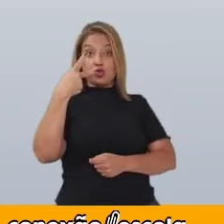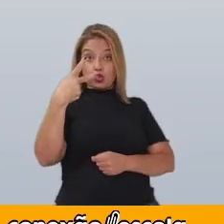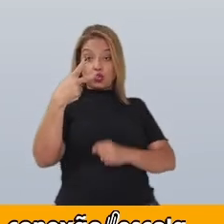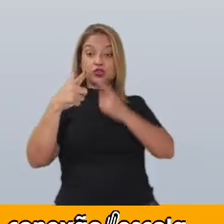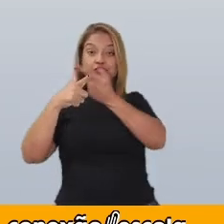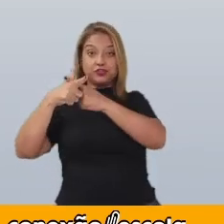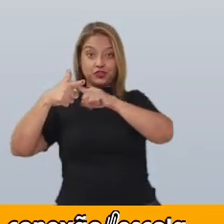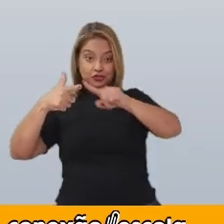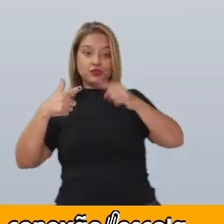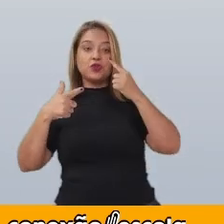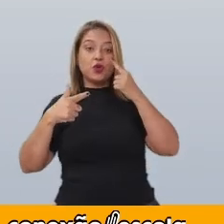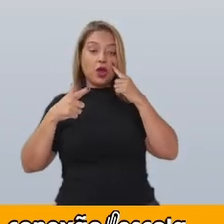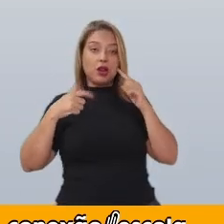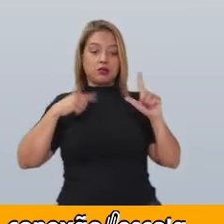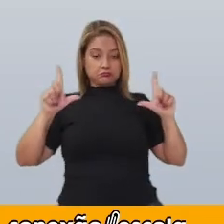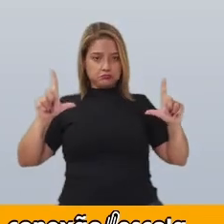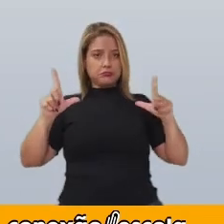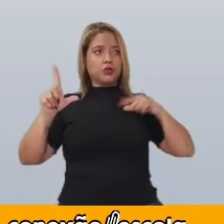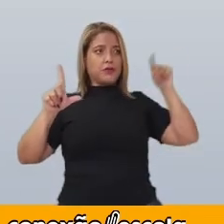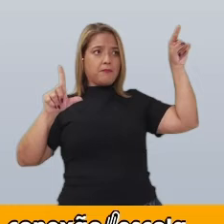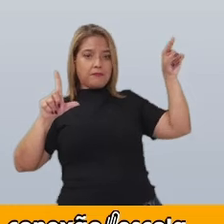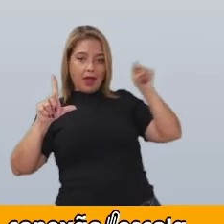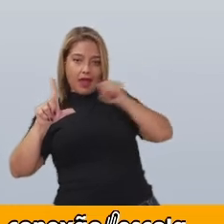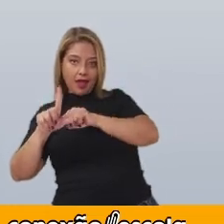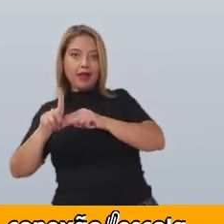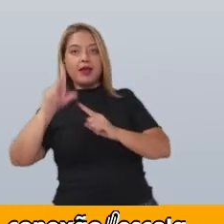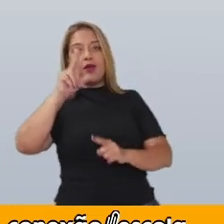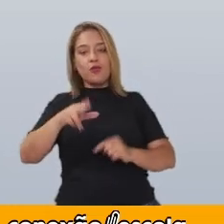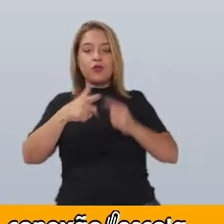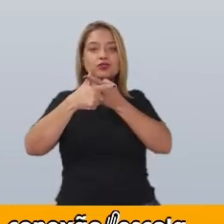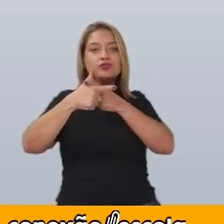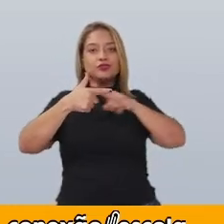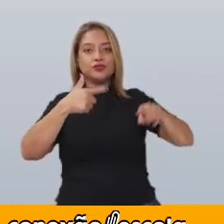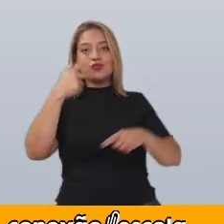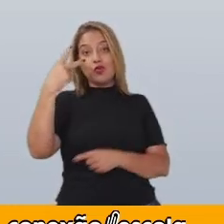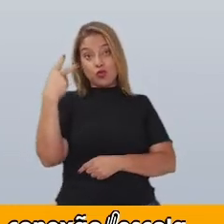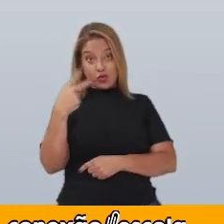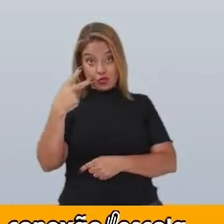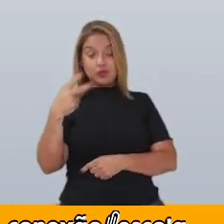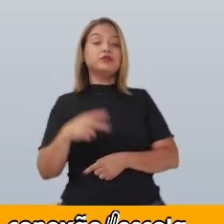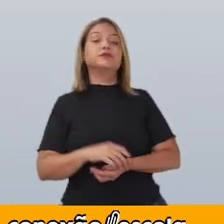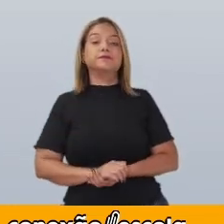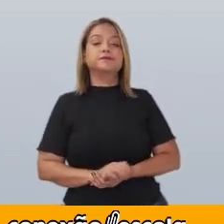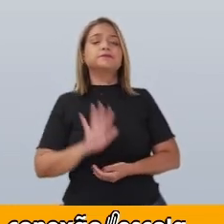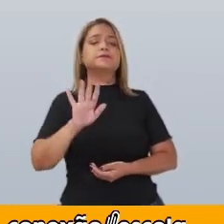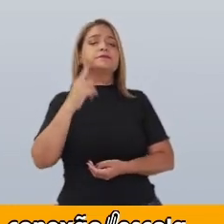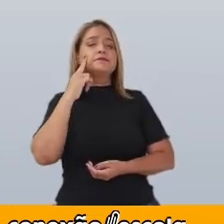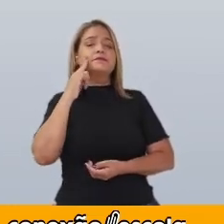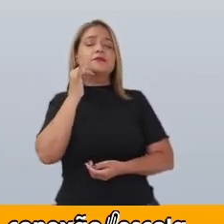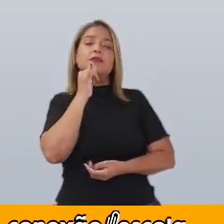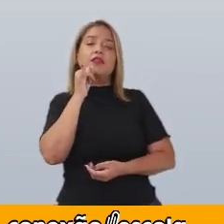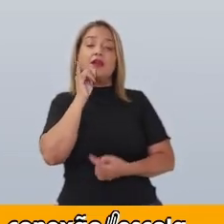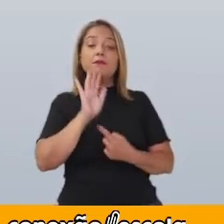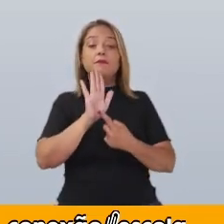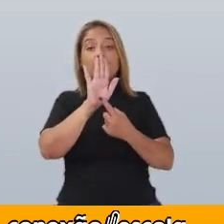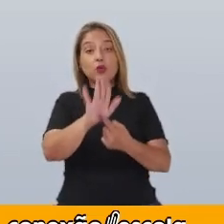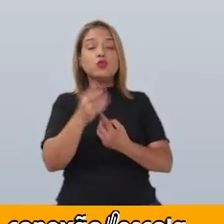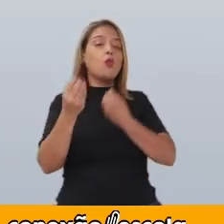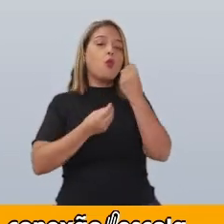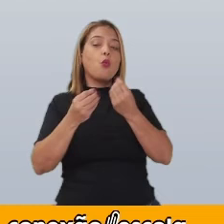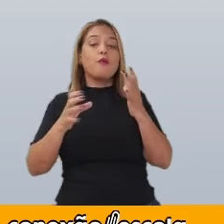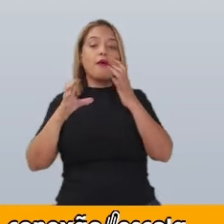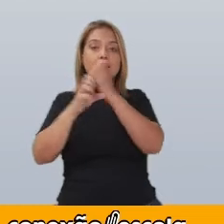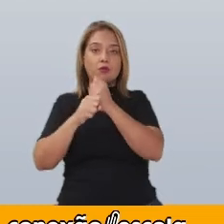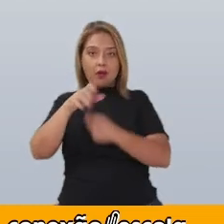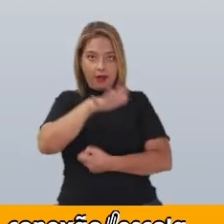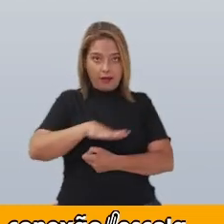meio e dividir ao meio é o mesmo que dividir por 2. Agora vamos ver alguns exemplos de cálculo de